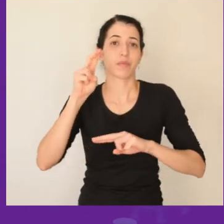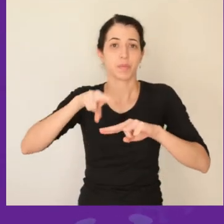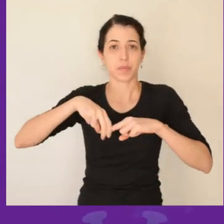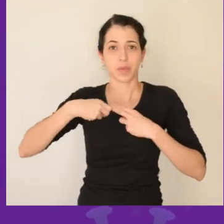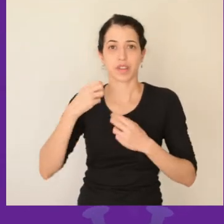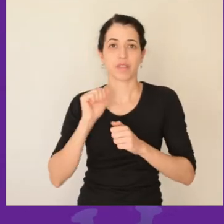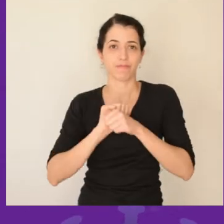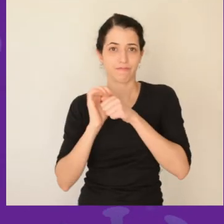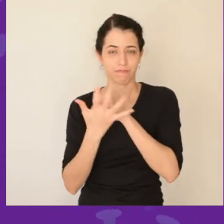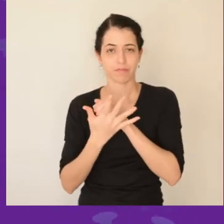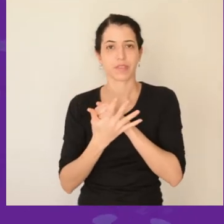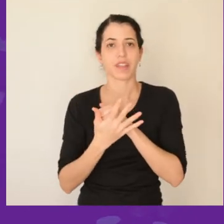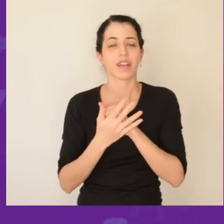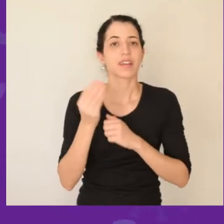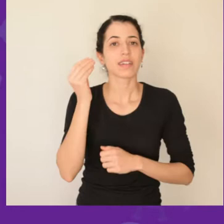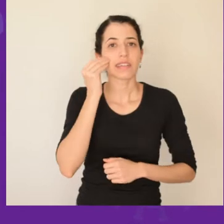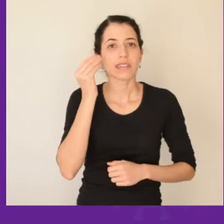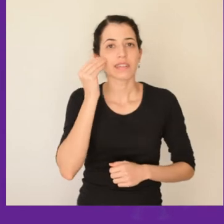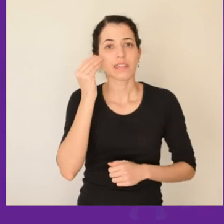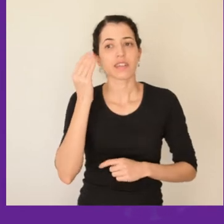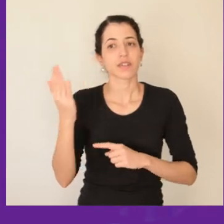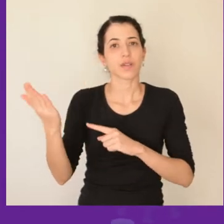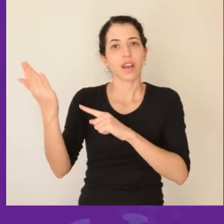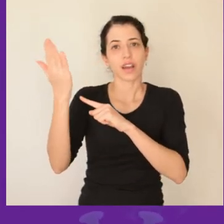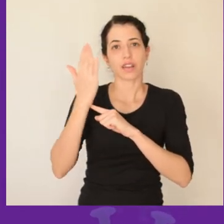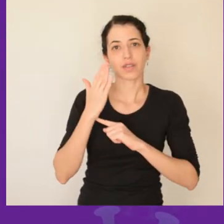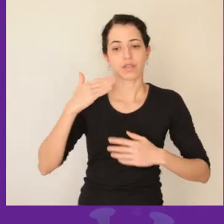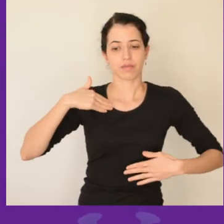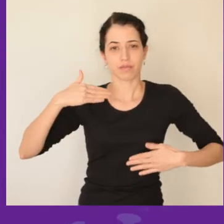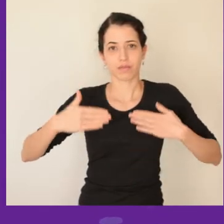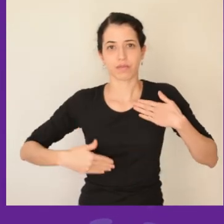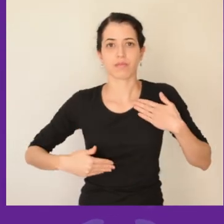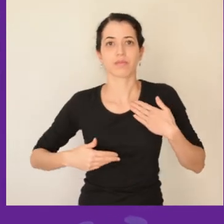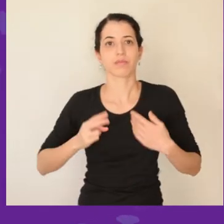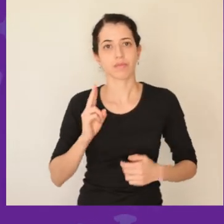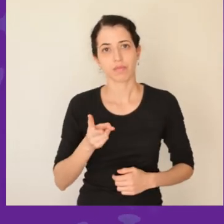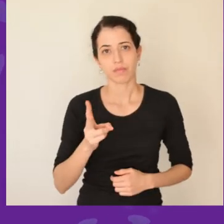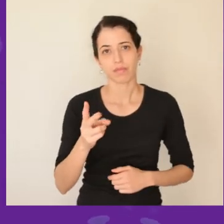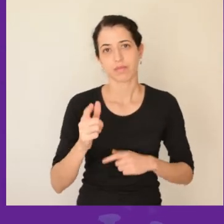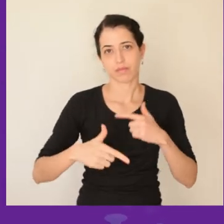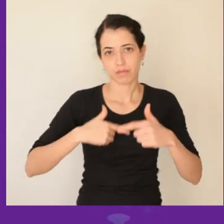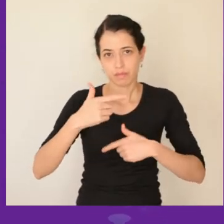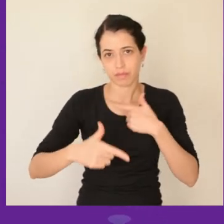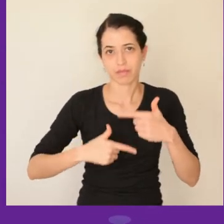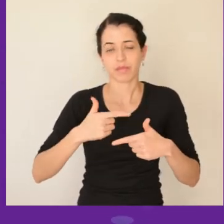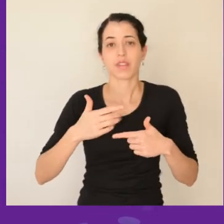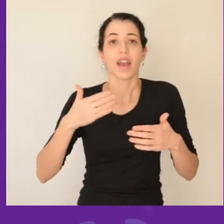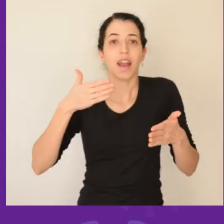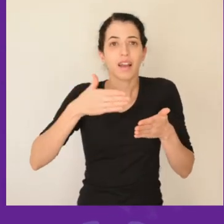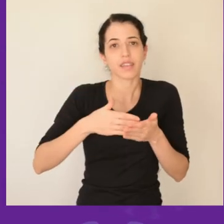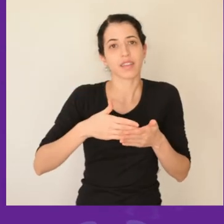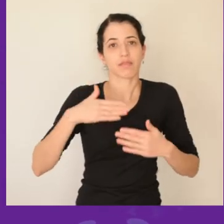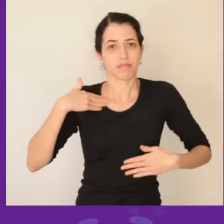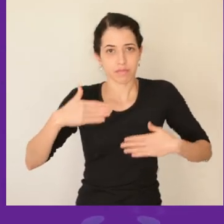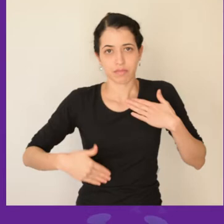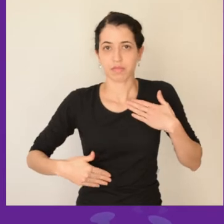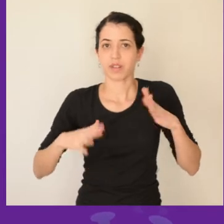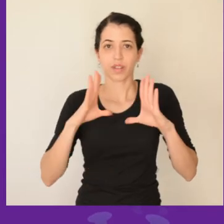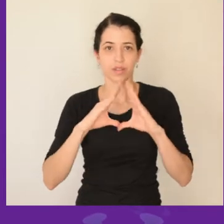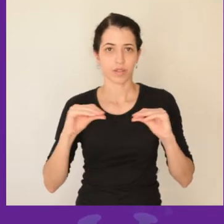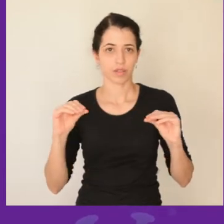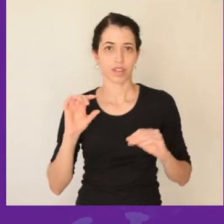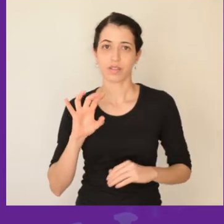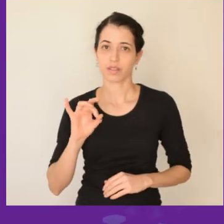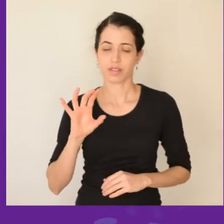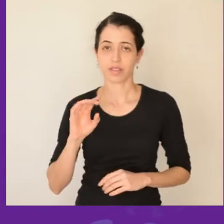do efeito do vírus no organismo na tentativa de ajudar o corpo a funcionar de maneira adequada até